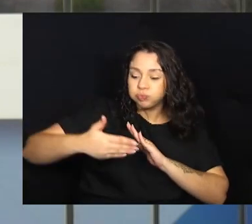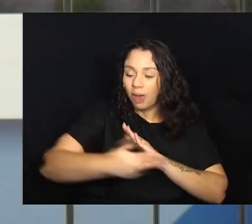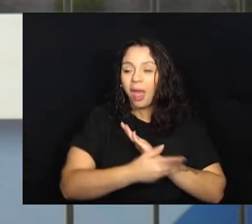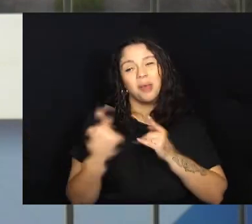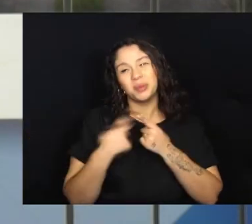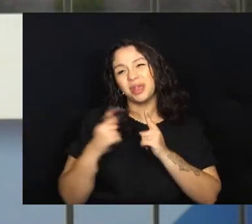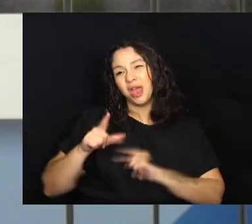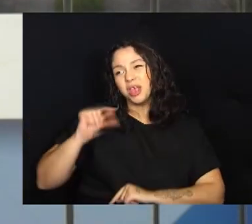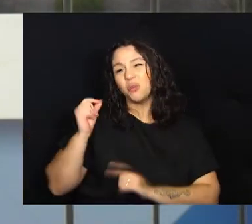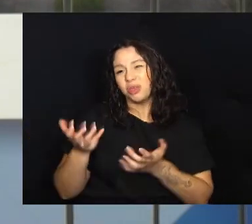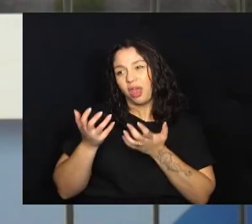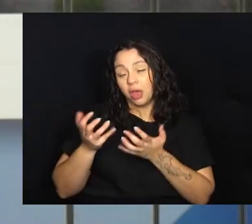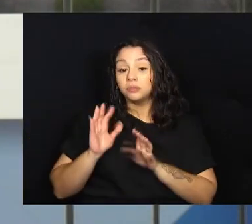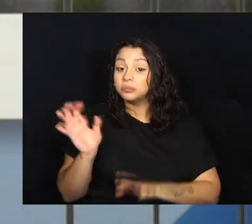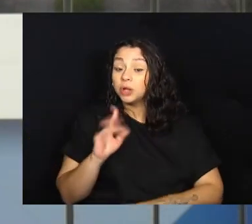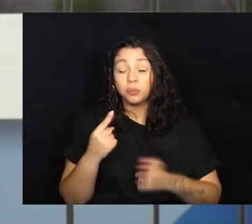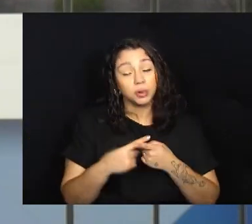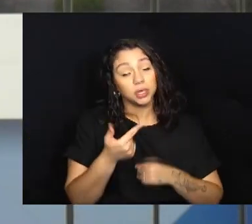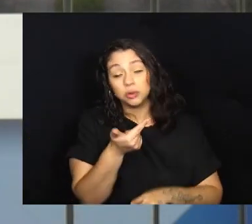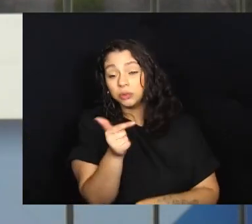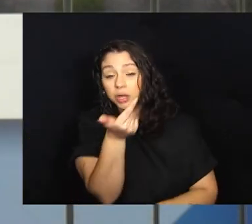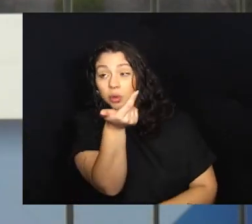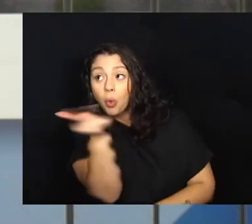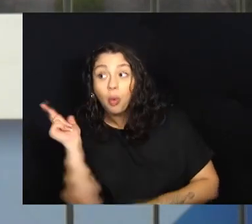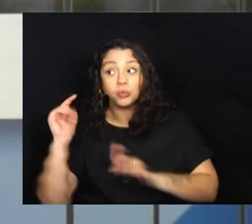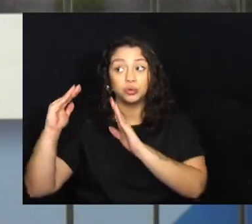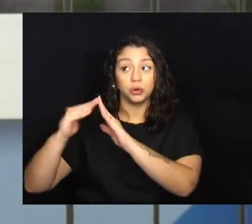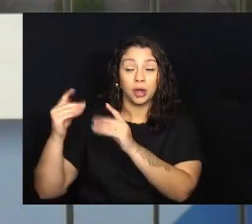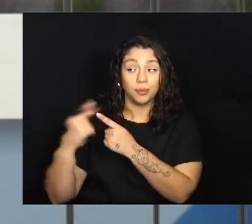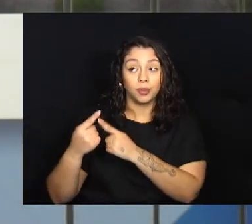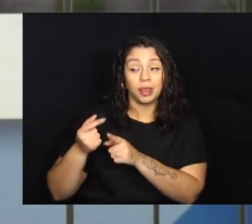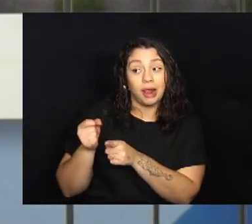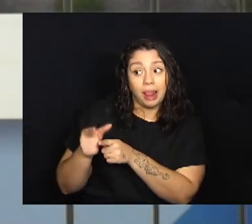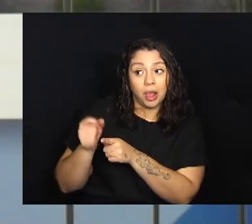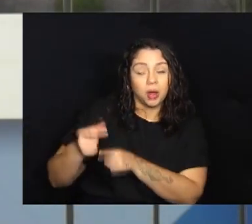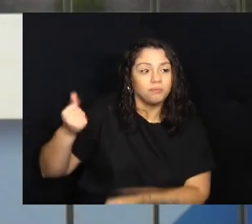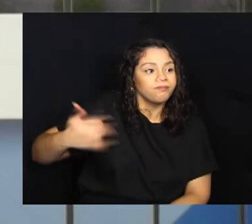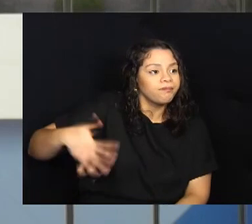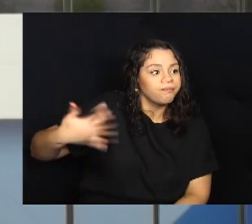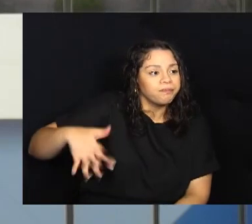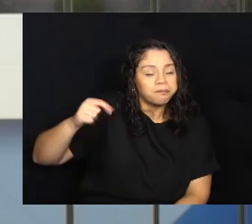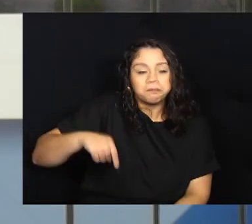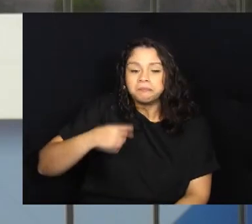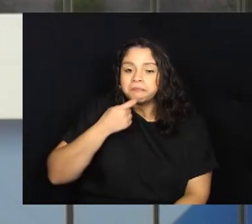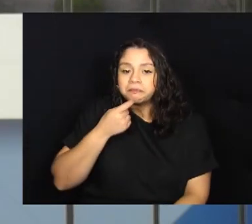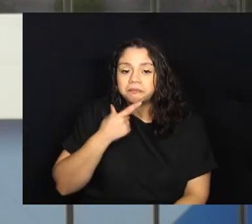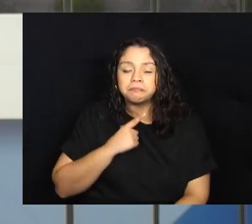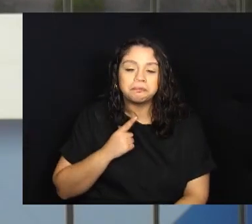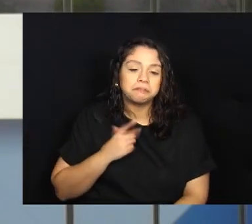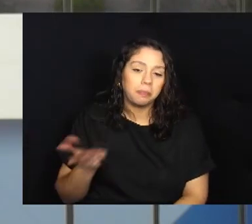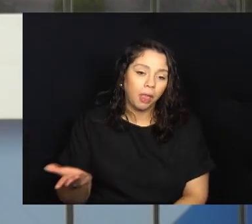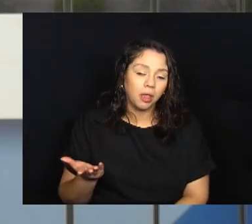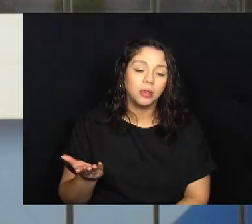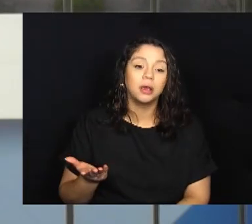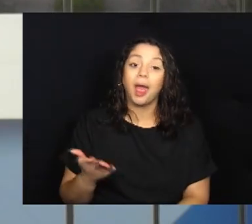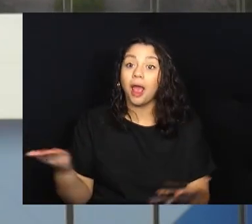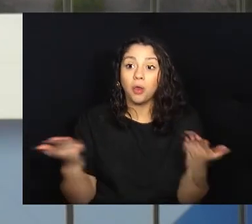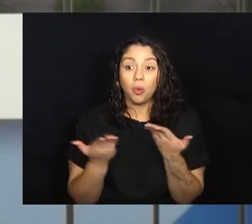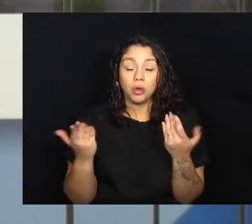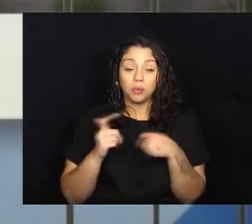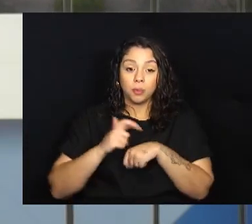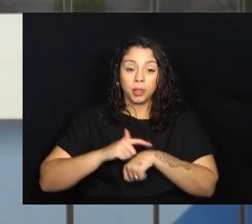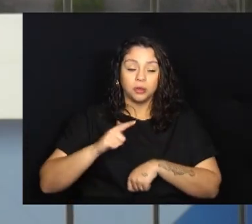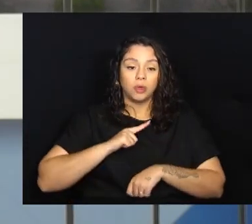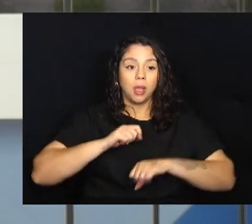querem, né? Mas porque elas não têm onde morar, porque o aluguel em Campinas é um aluguel caríssimo. Né? A gente está vivendo uma